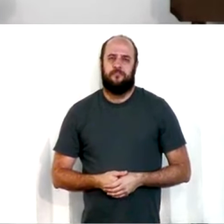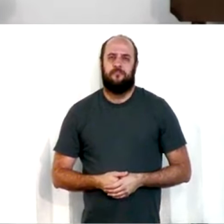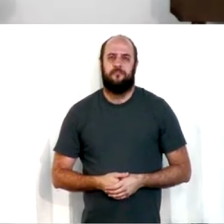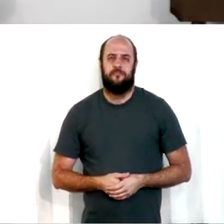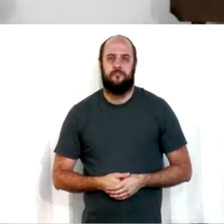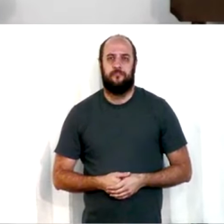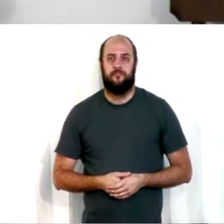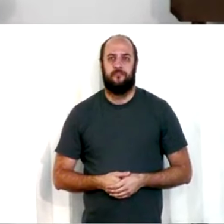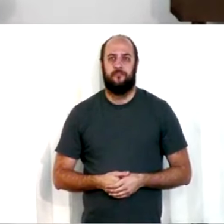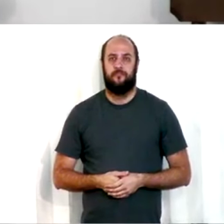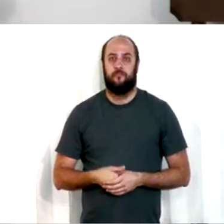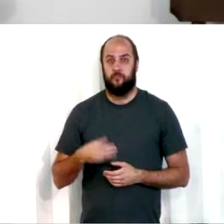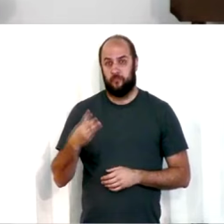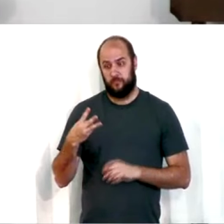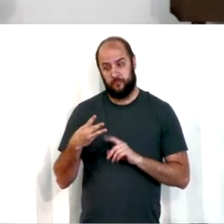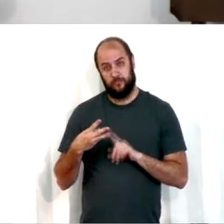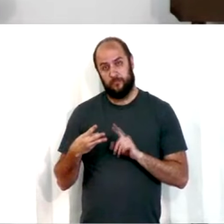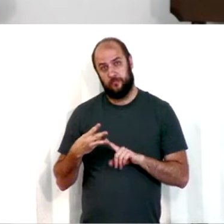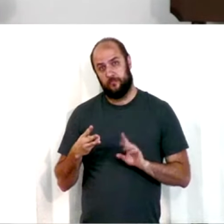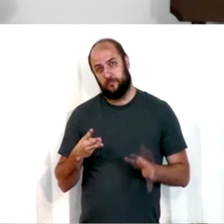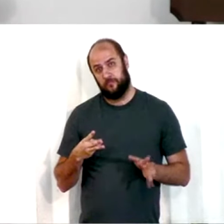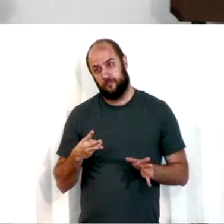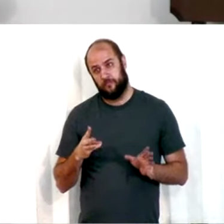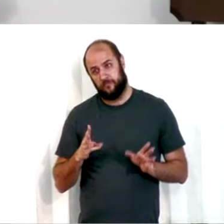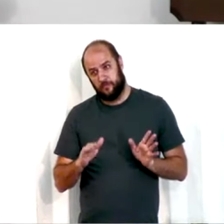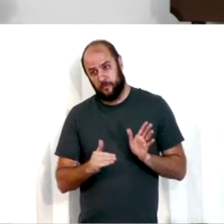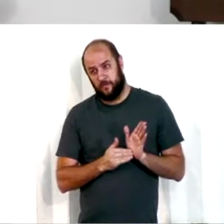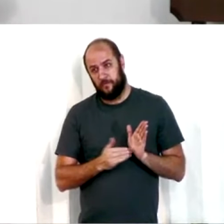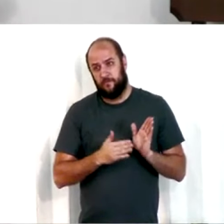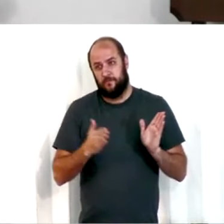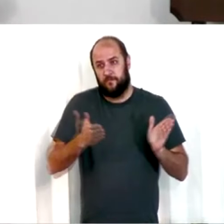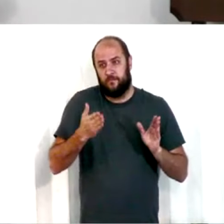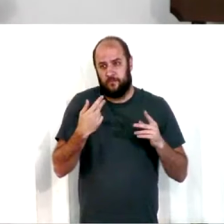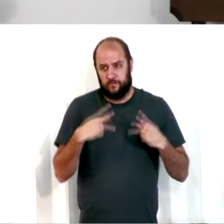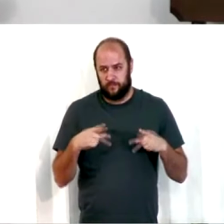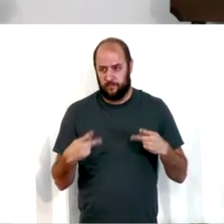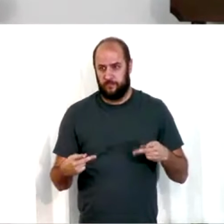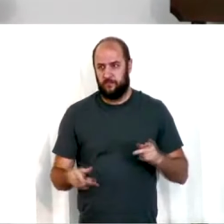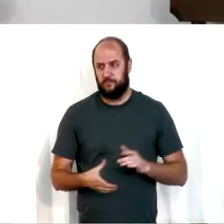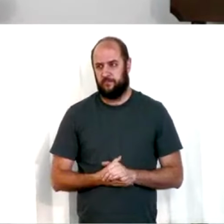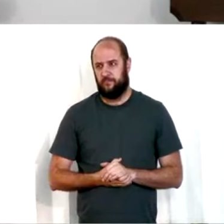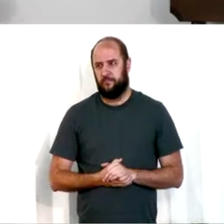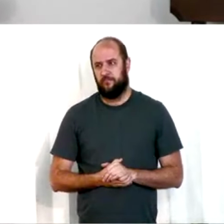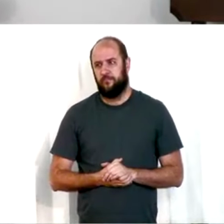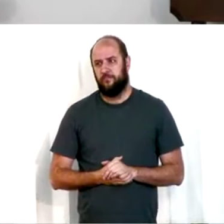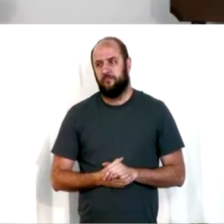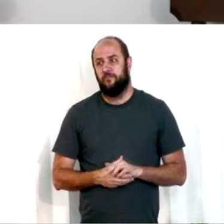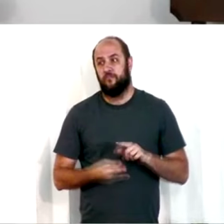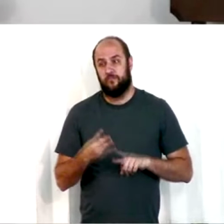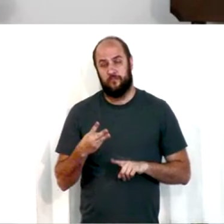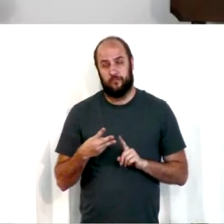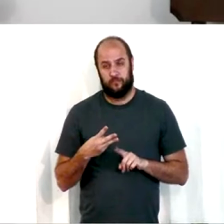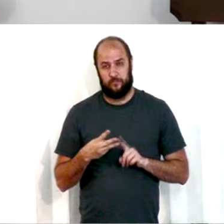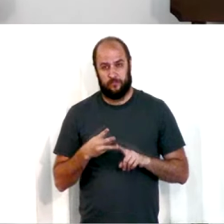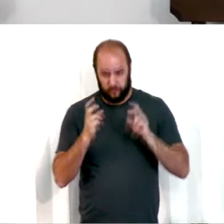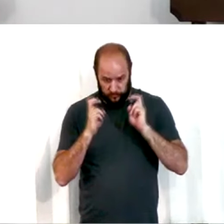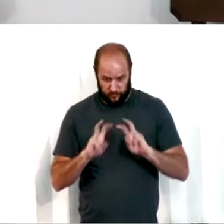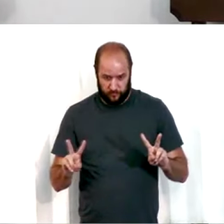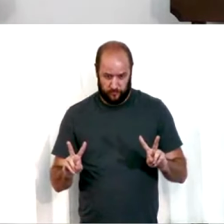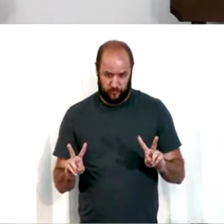Em terceiro lugar, para finalizar a nossa mensagem, o terceiro aspecto da luta de Paulo, a